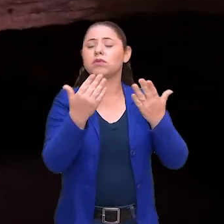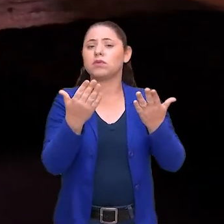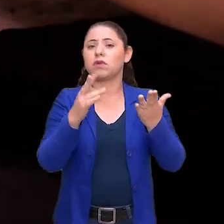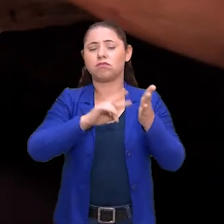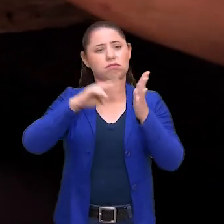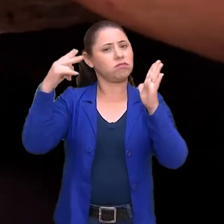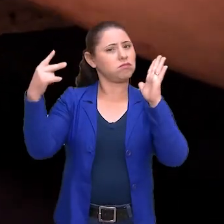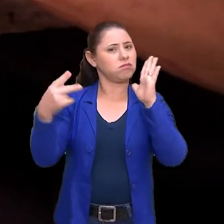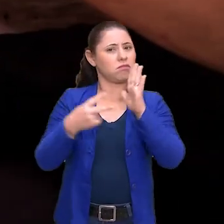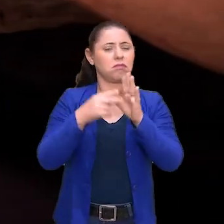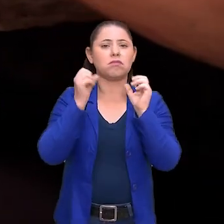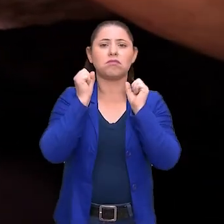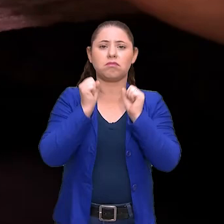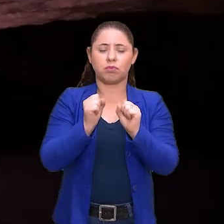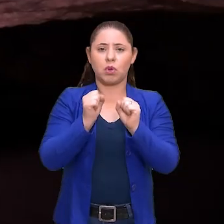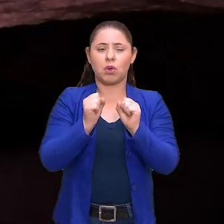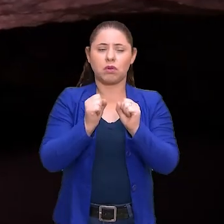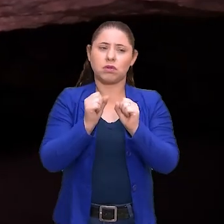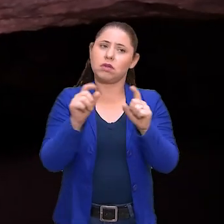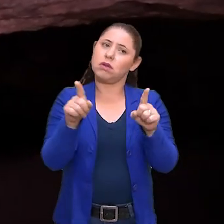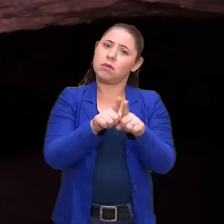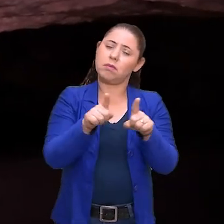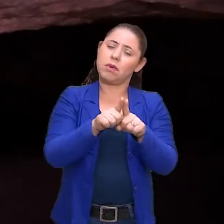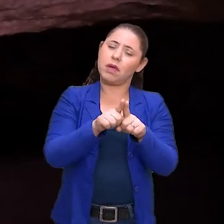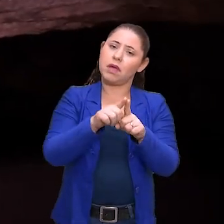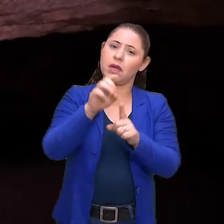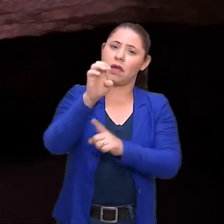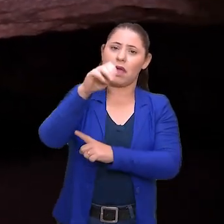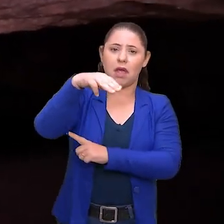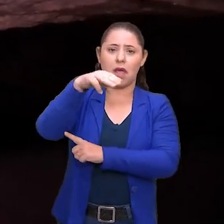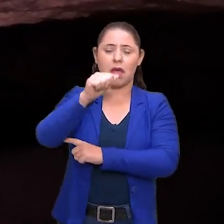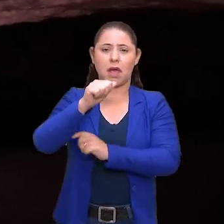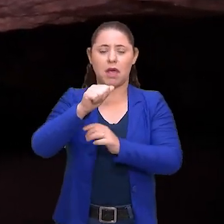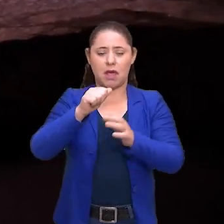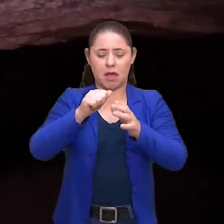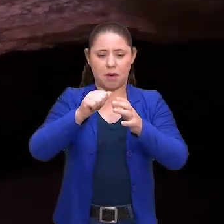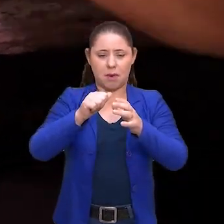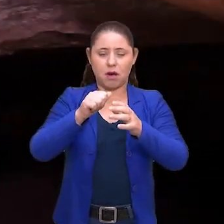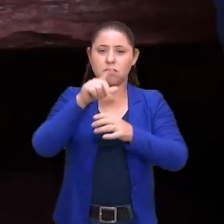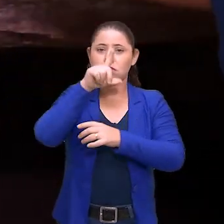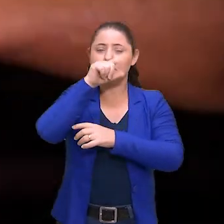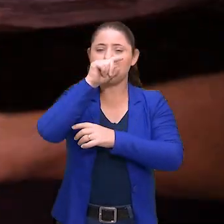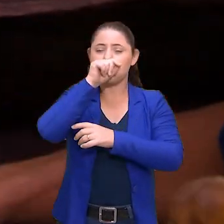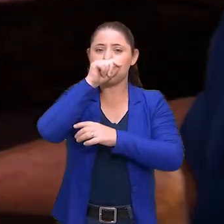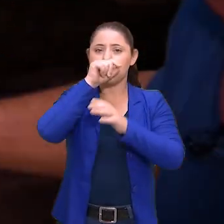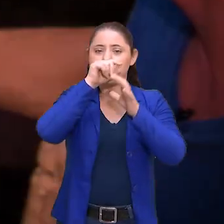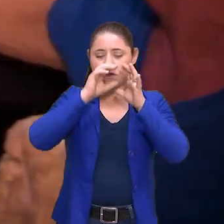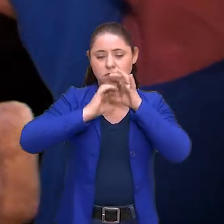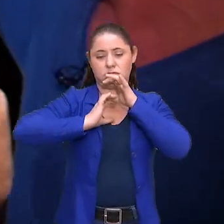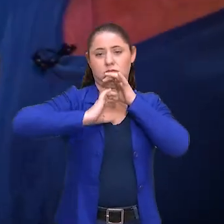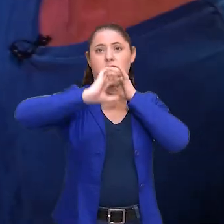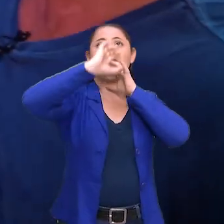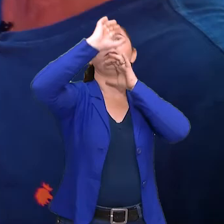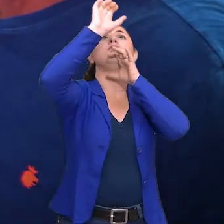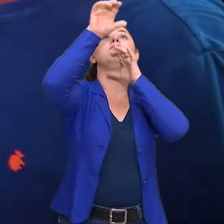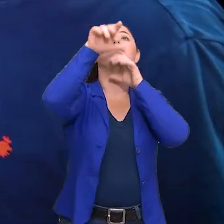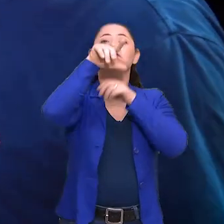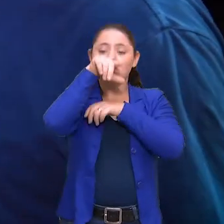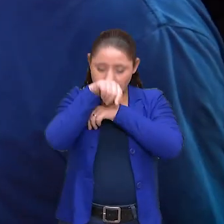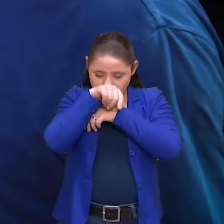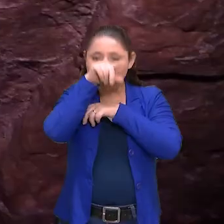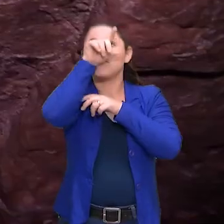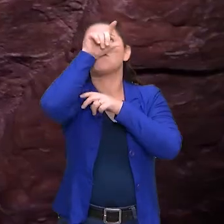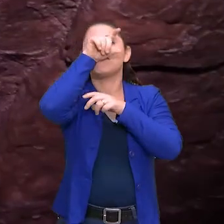vimos interpretações de poder ser uma ema, pelo redondo, o pescoço longo e as duas pernas, e um